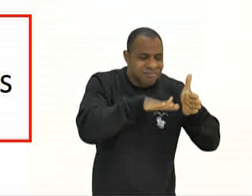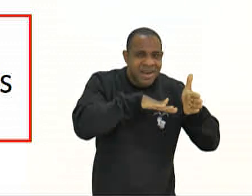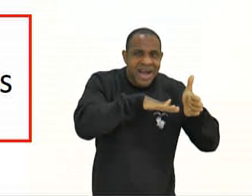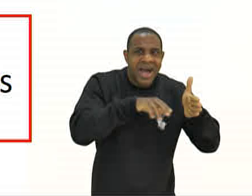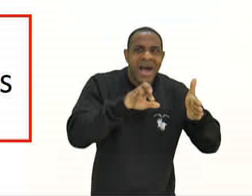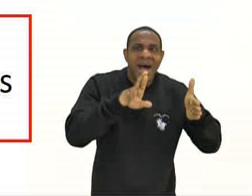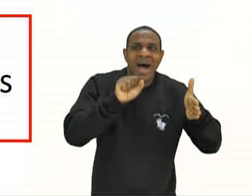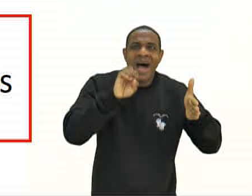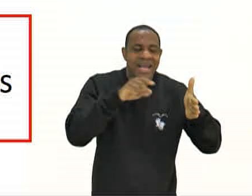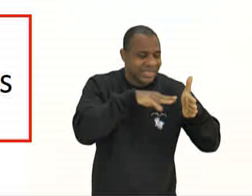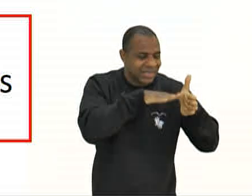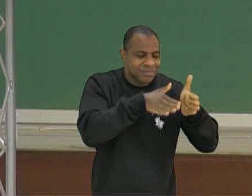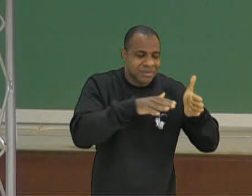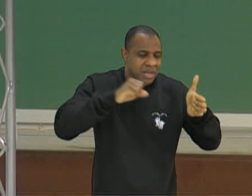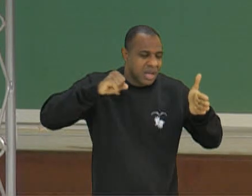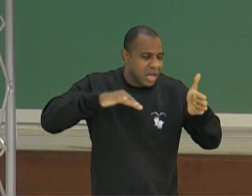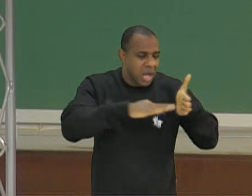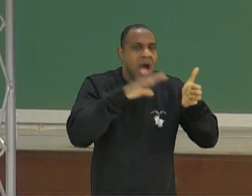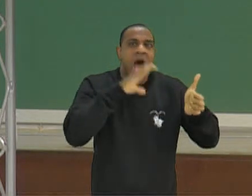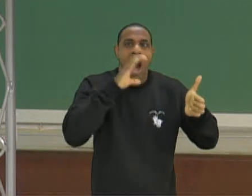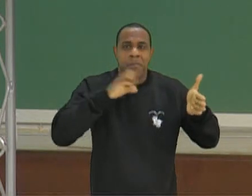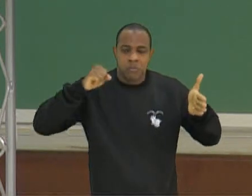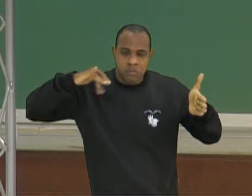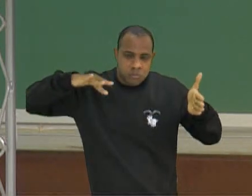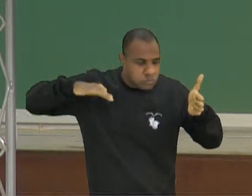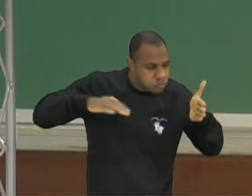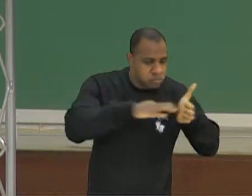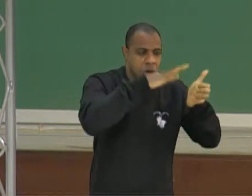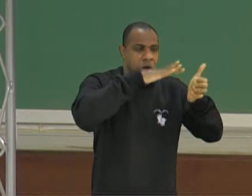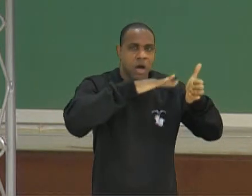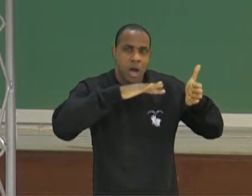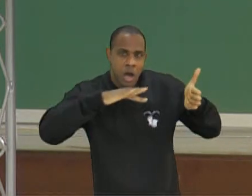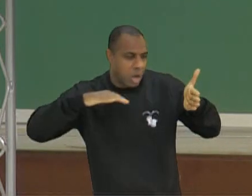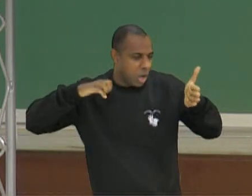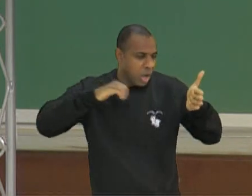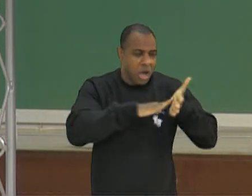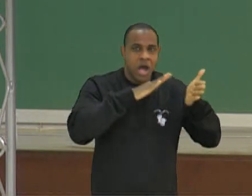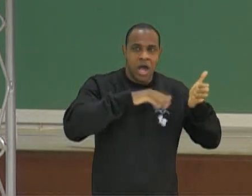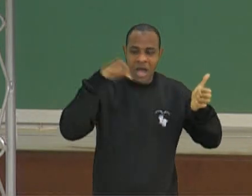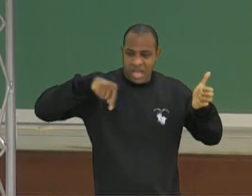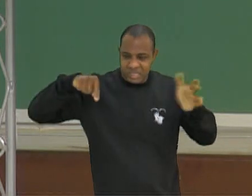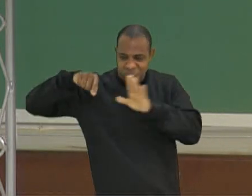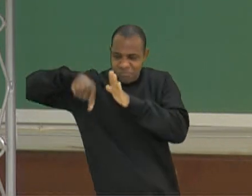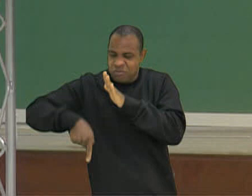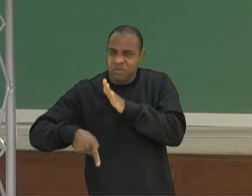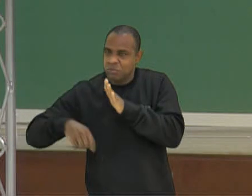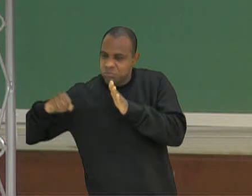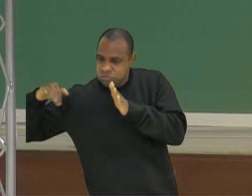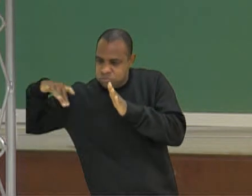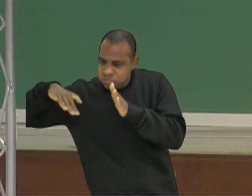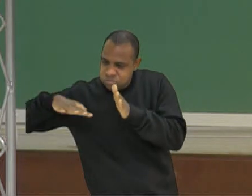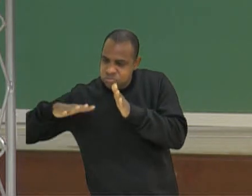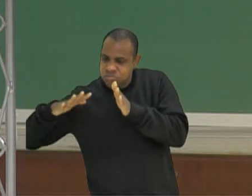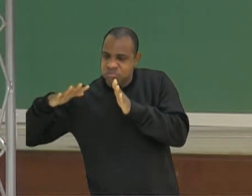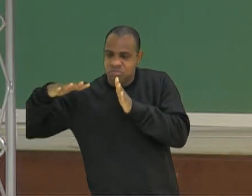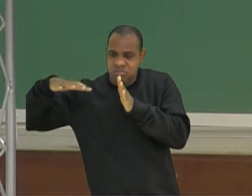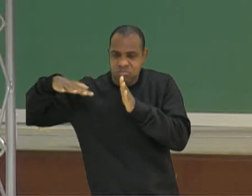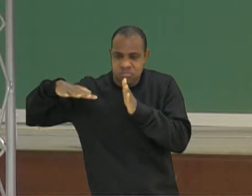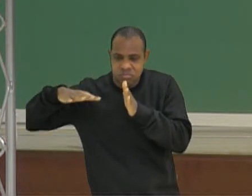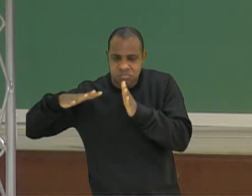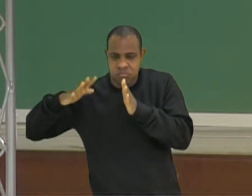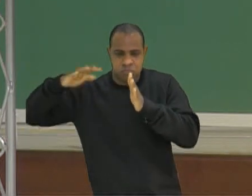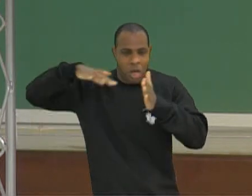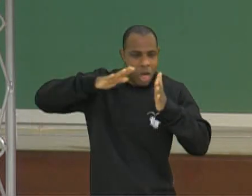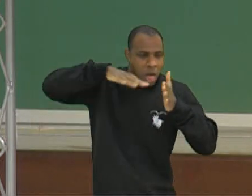mais profundas. Esse é um contexto que a gente discutiu de maneira bem ampla na aula anterior, mas a referência que você vai ter ali de profundidade então está